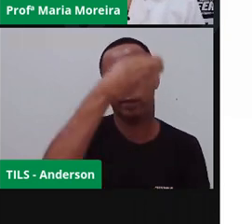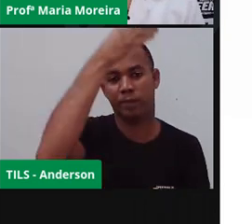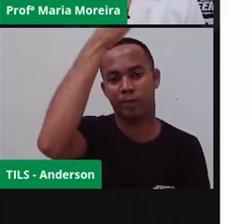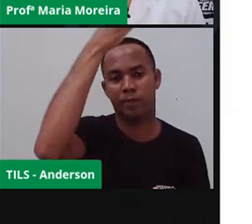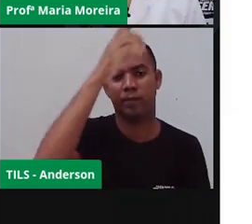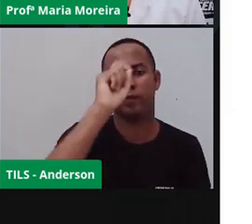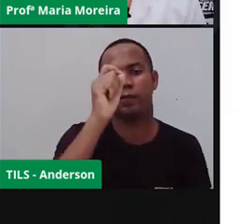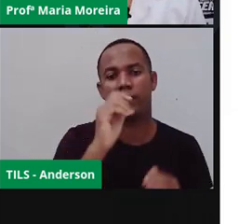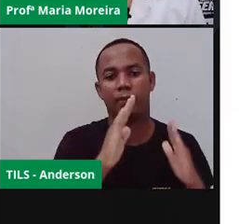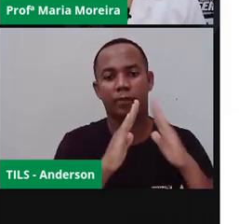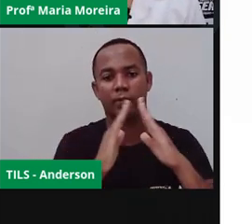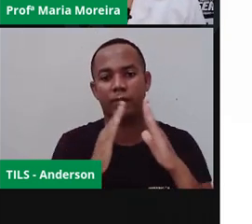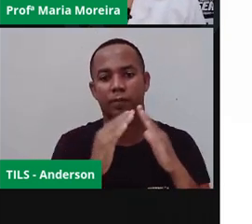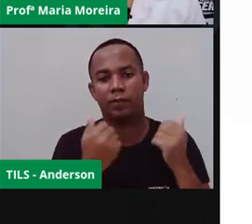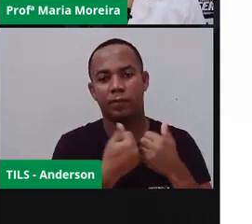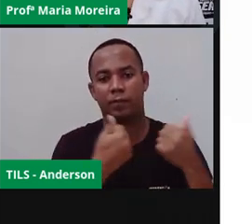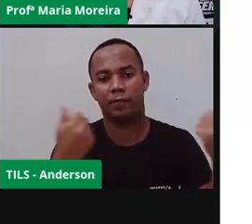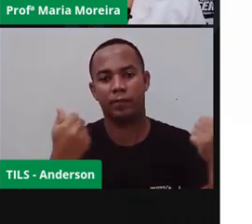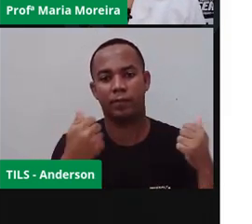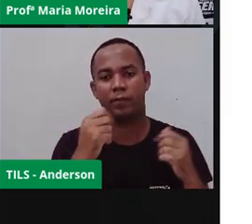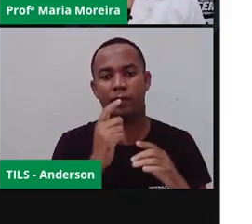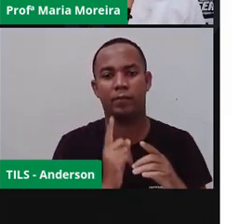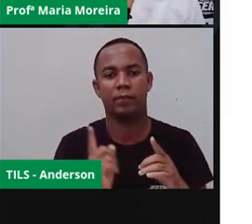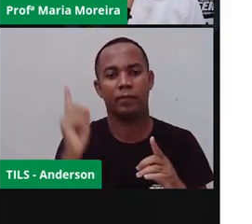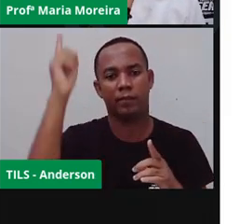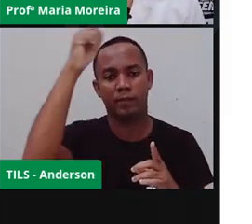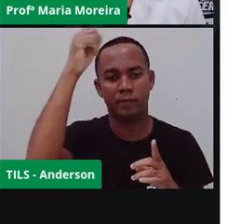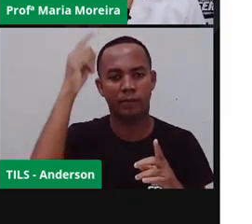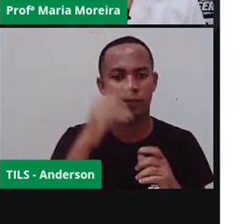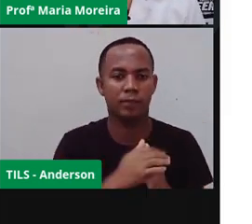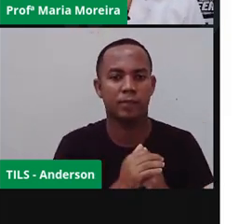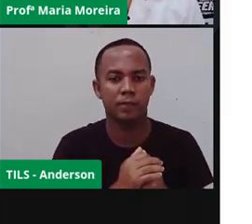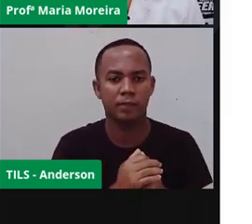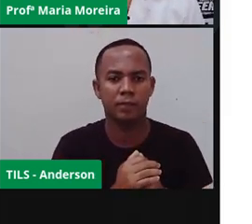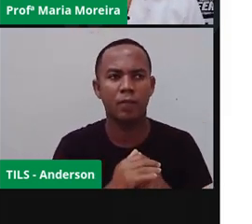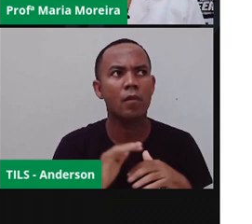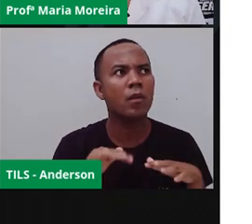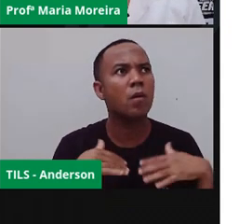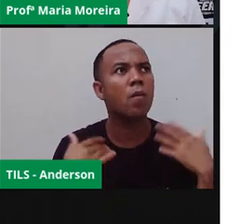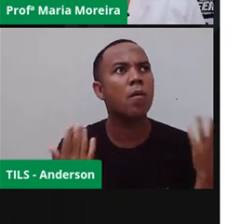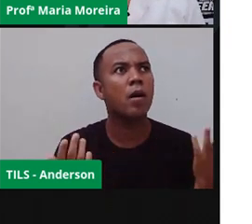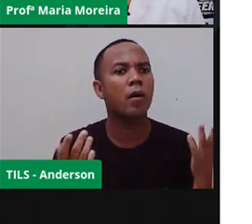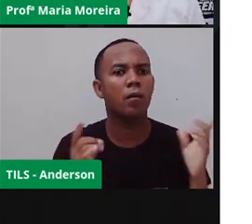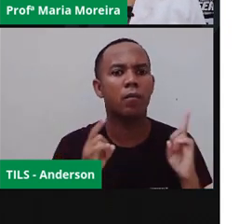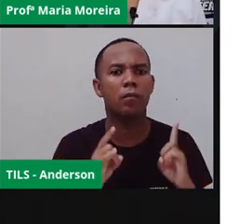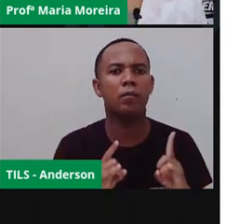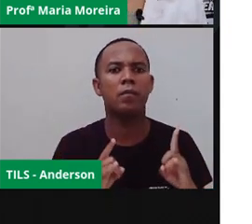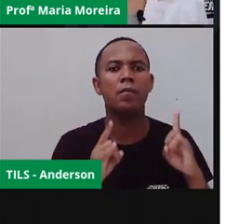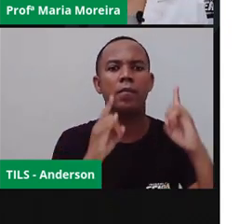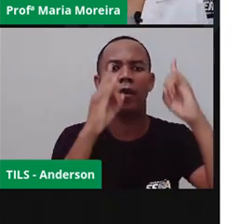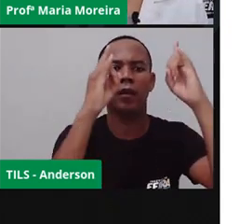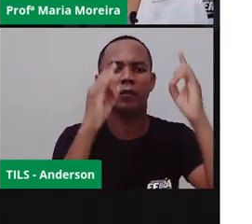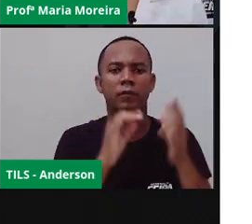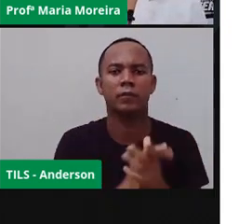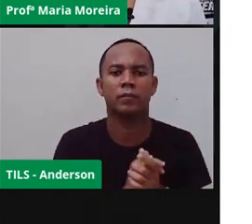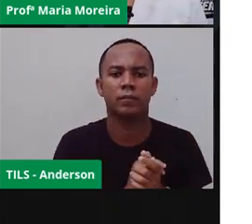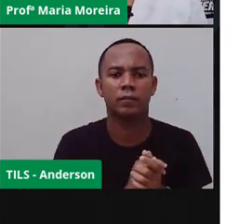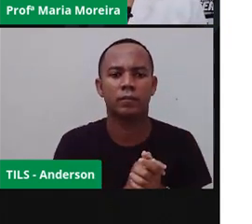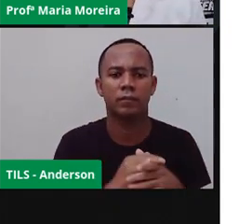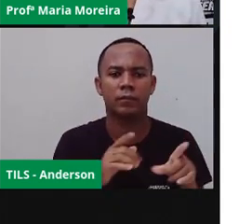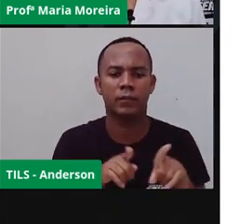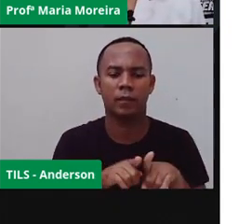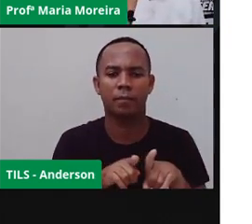celular? Para cima do prédio. Que prédio? Ou seja, vão tirar a casa dele